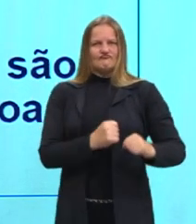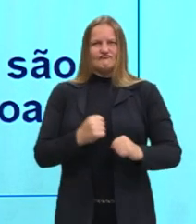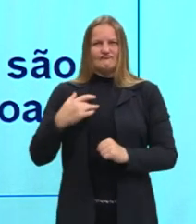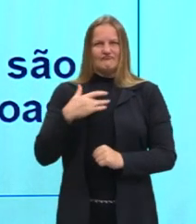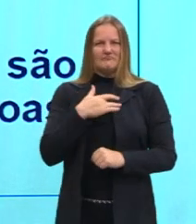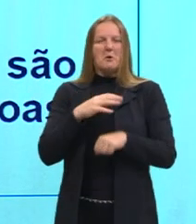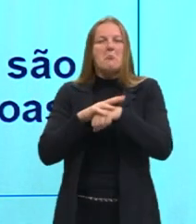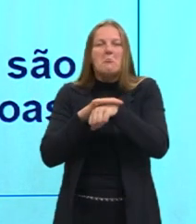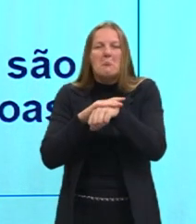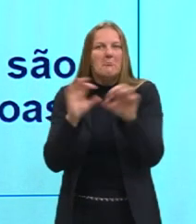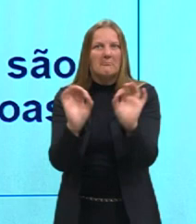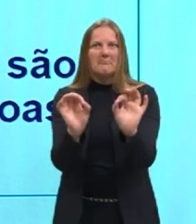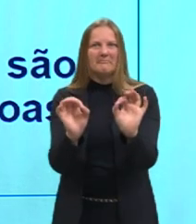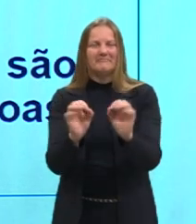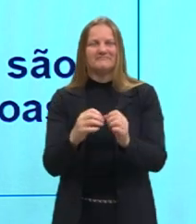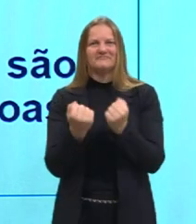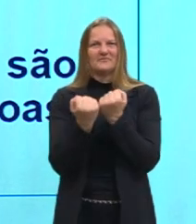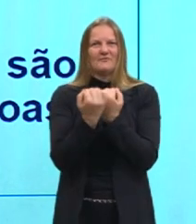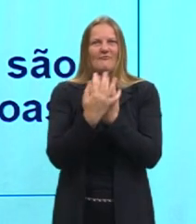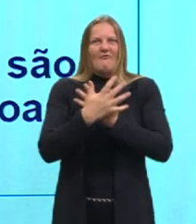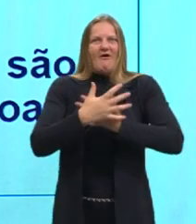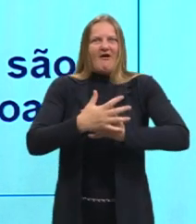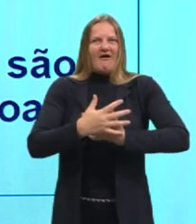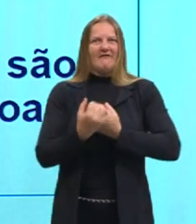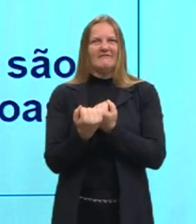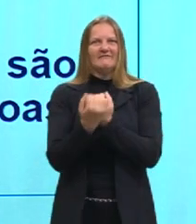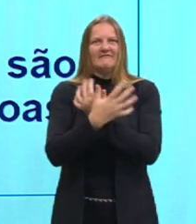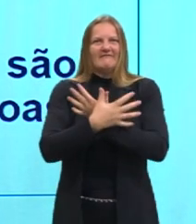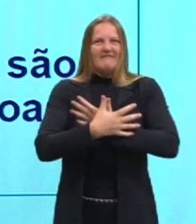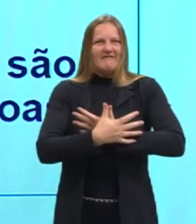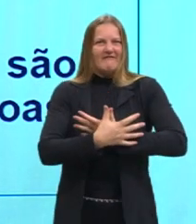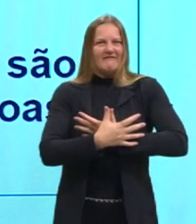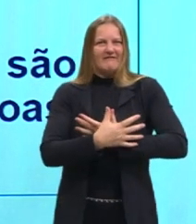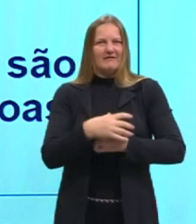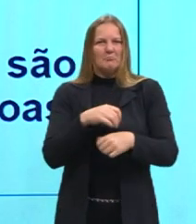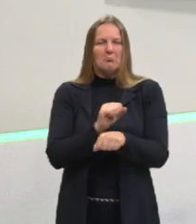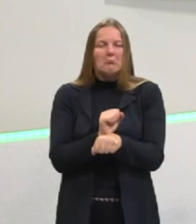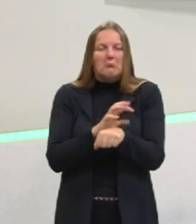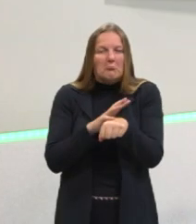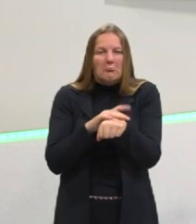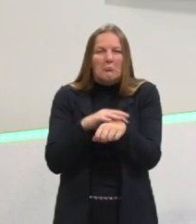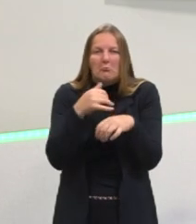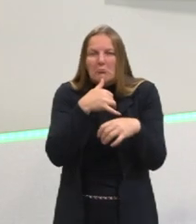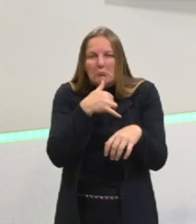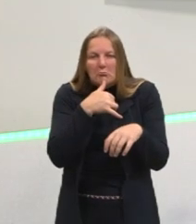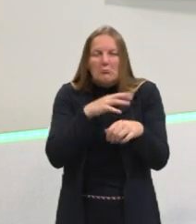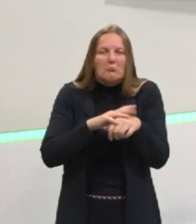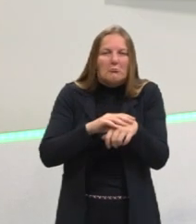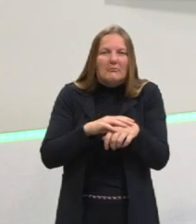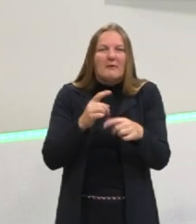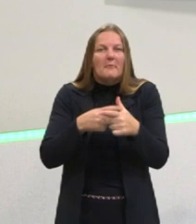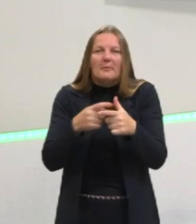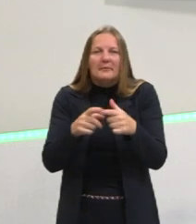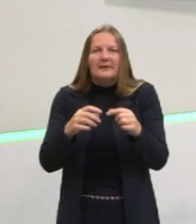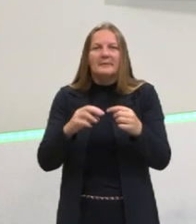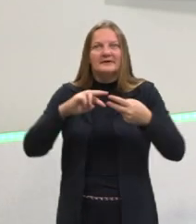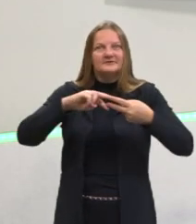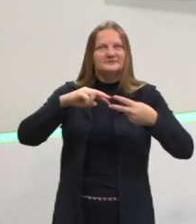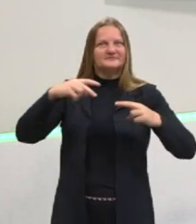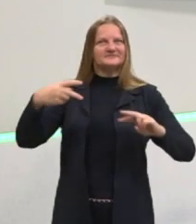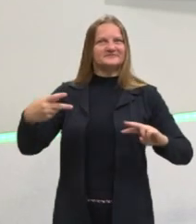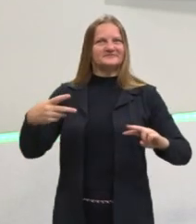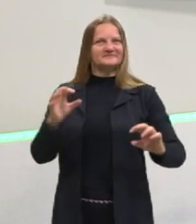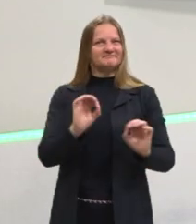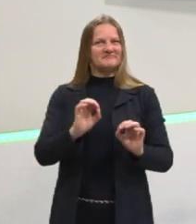pavão doente não é um pavão que tá parasitado não é um pavão que tem algum problema genético